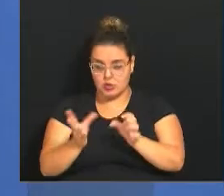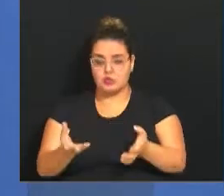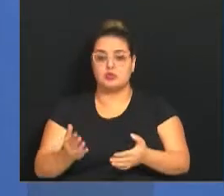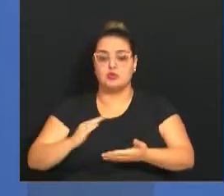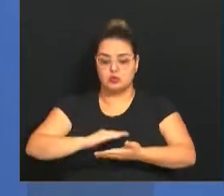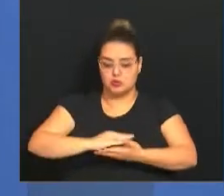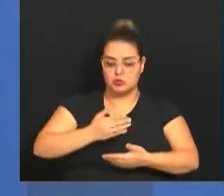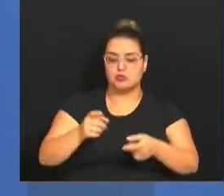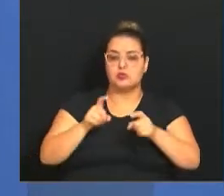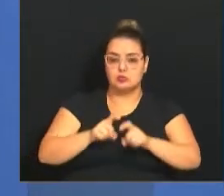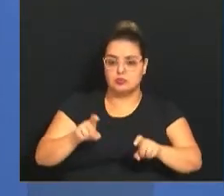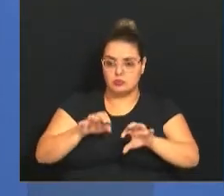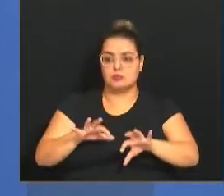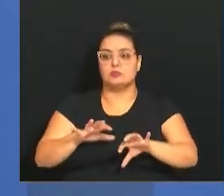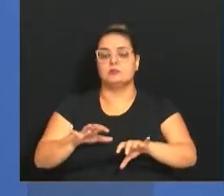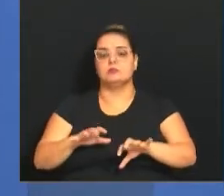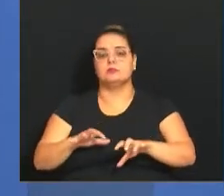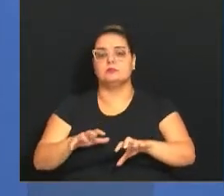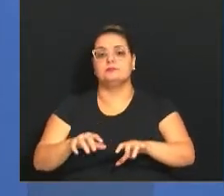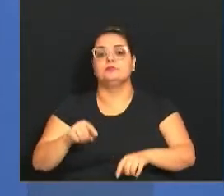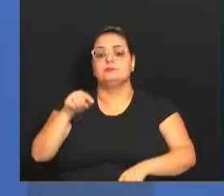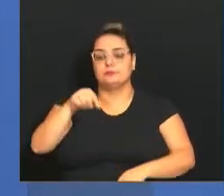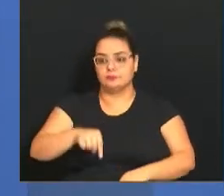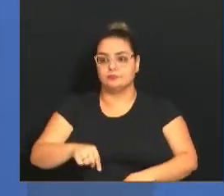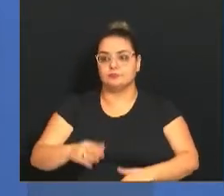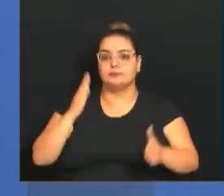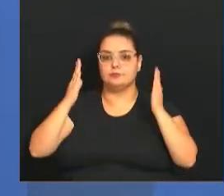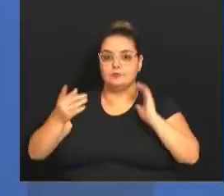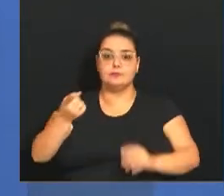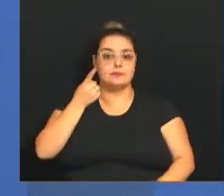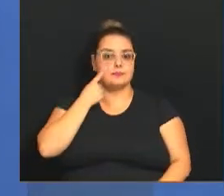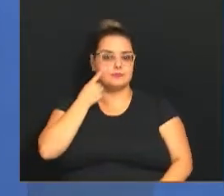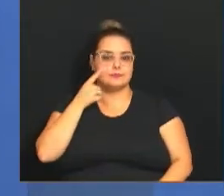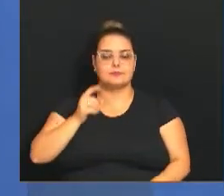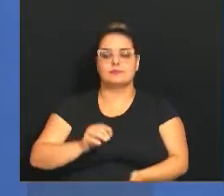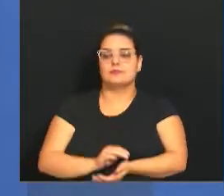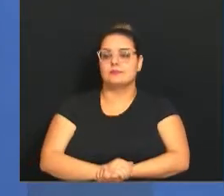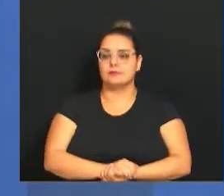tecnologia, que serão ministrados nesta carreta. Acompanhe.